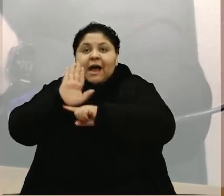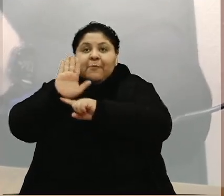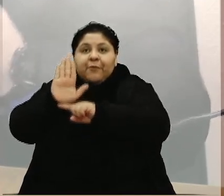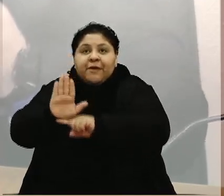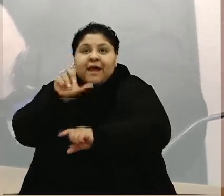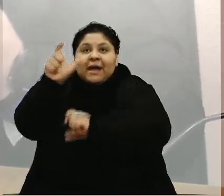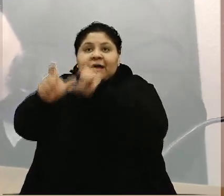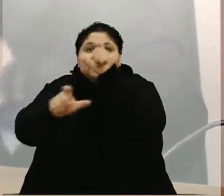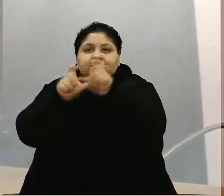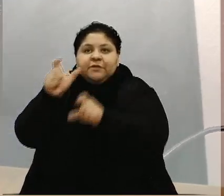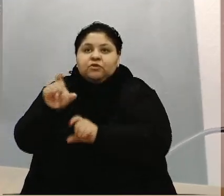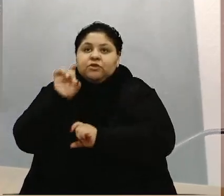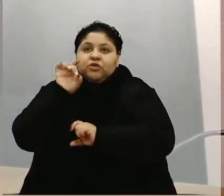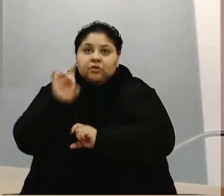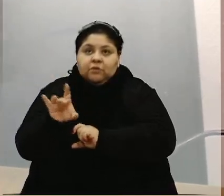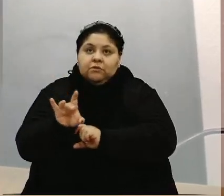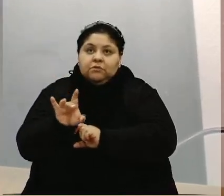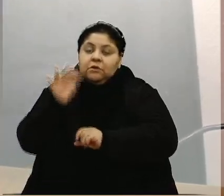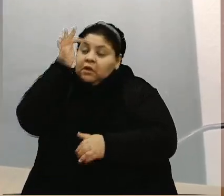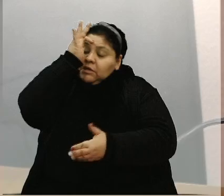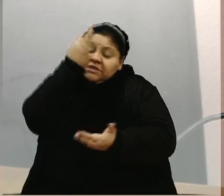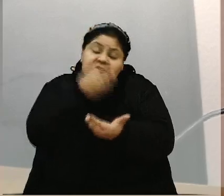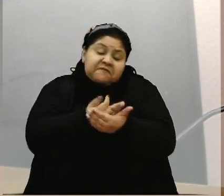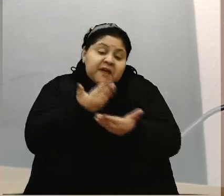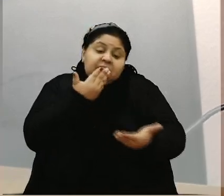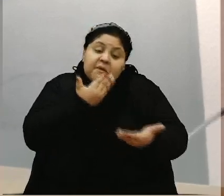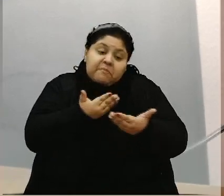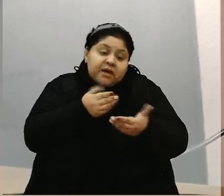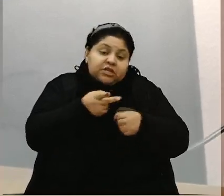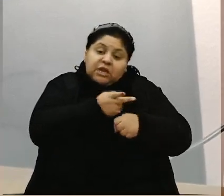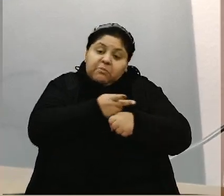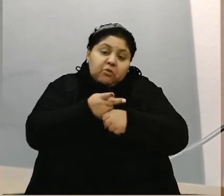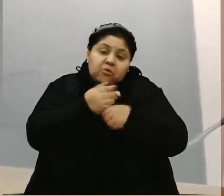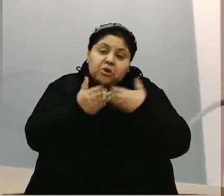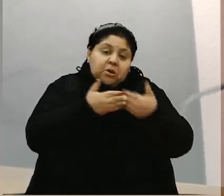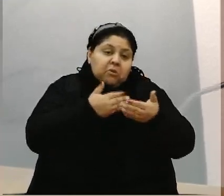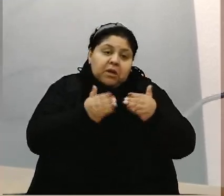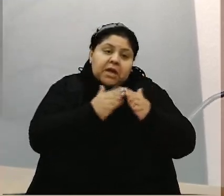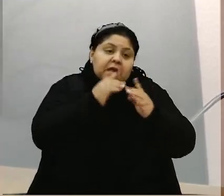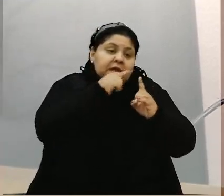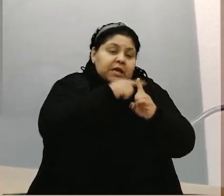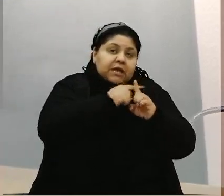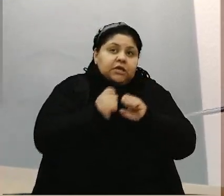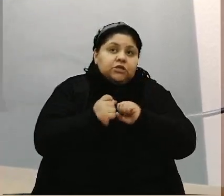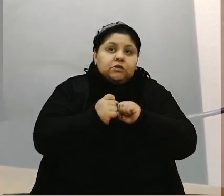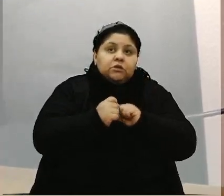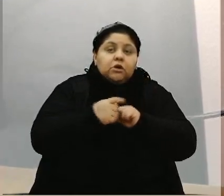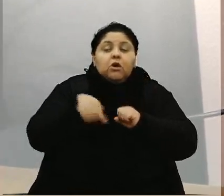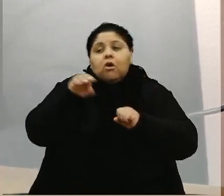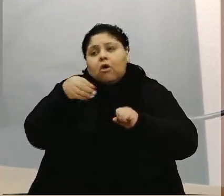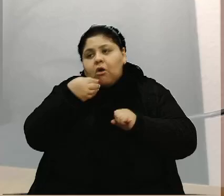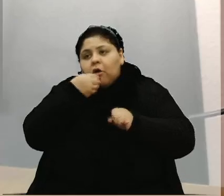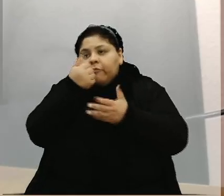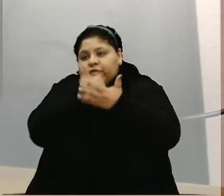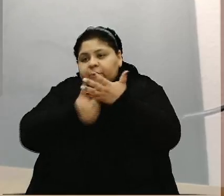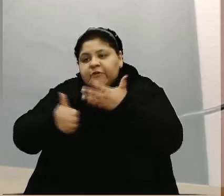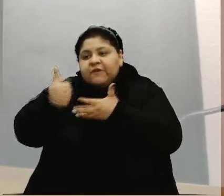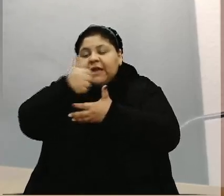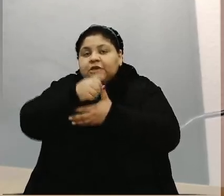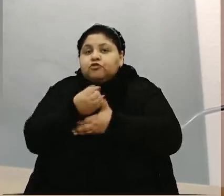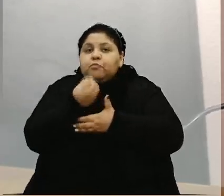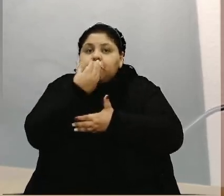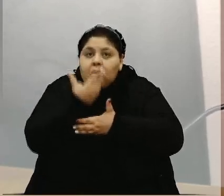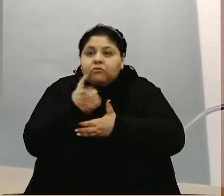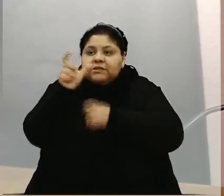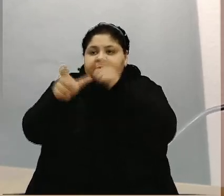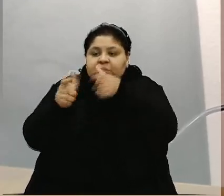deseja desenvolver a fé dela, ela procura a igreja que ela quiser. Se quiser vir para nós, vamos crescer e avançar e vamos ter o privilégio de ver o crescimento dessa pessoa, né? Porque